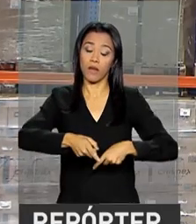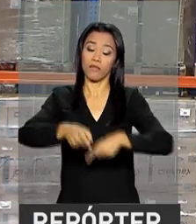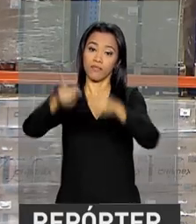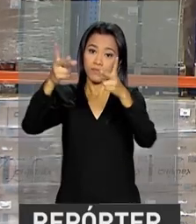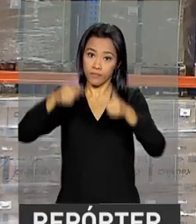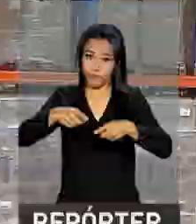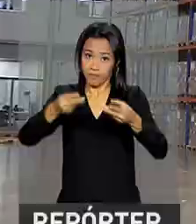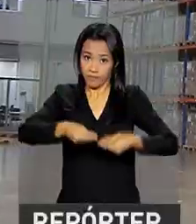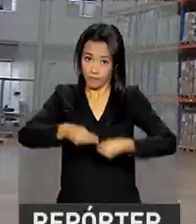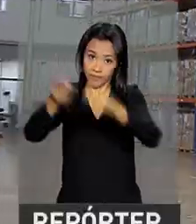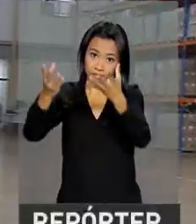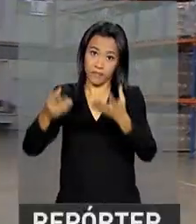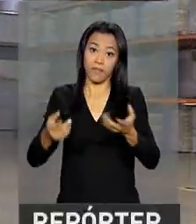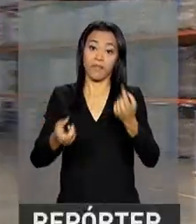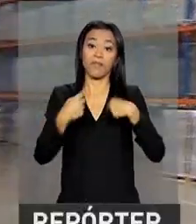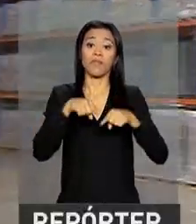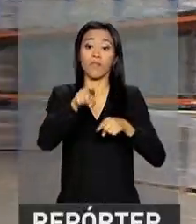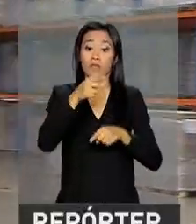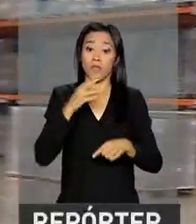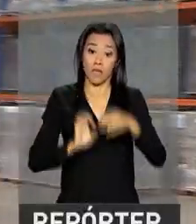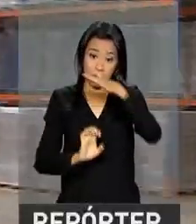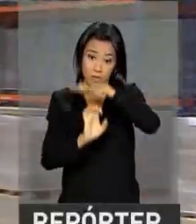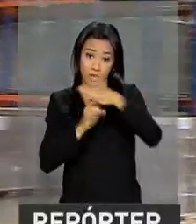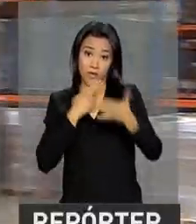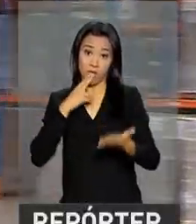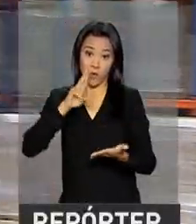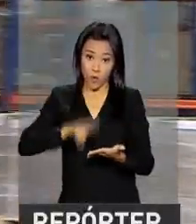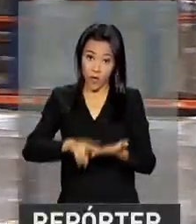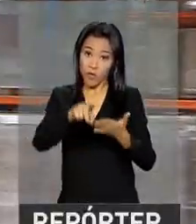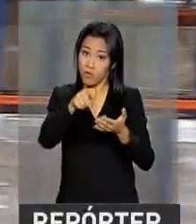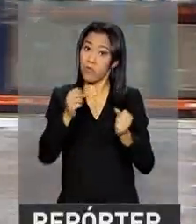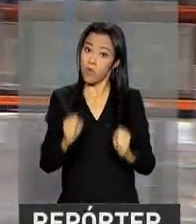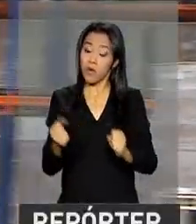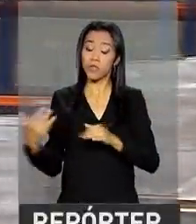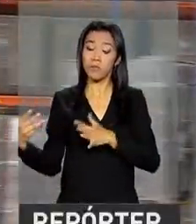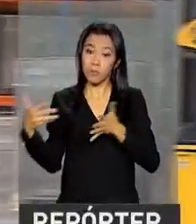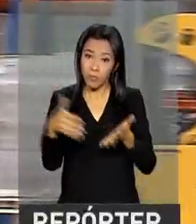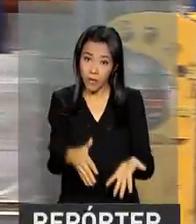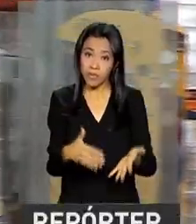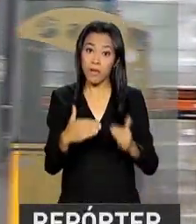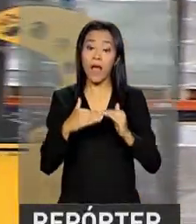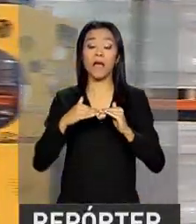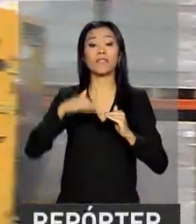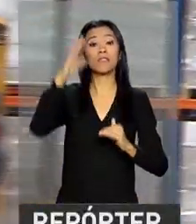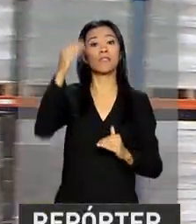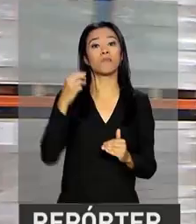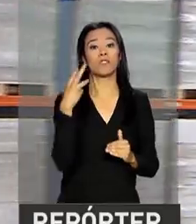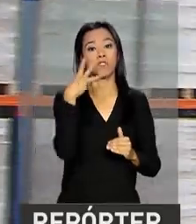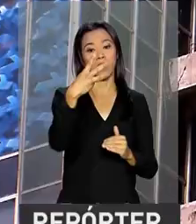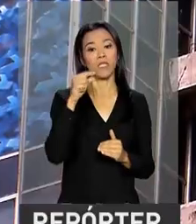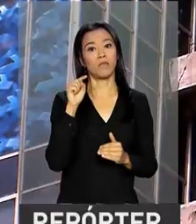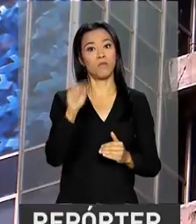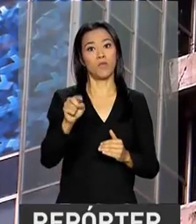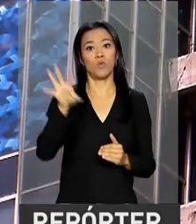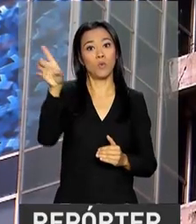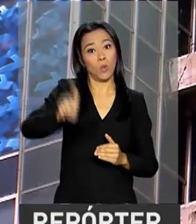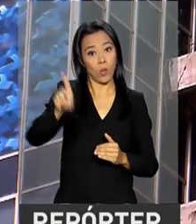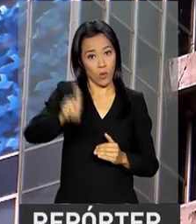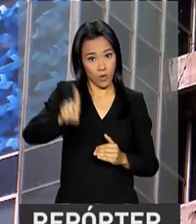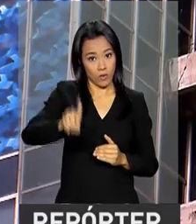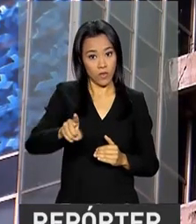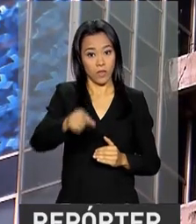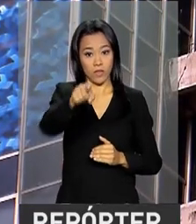remessas postais e os correios poderão participar de importações acima de 3 mil dólares a